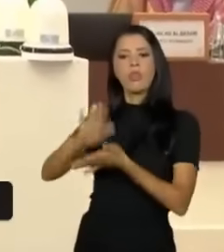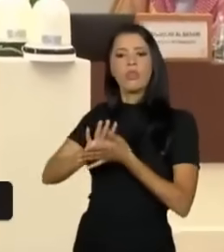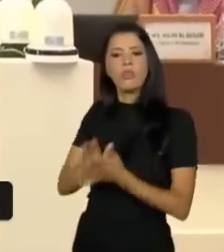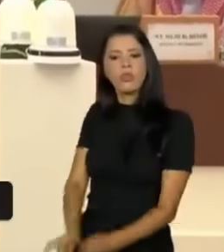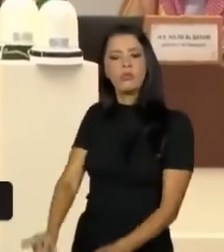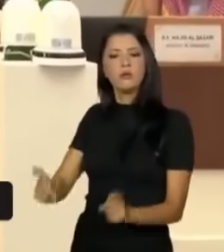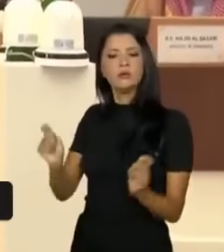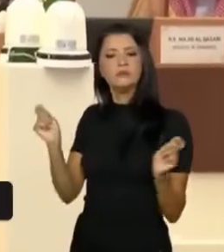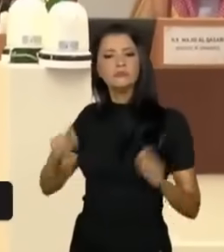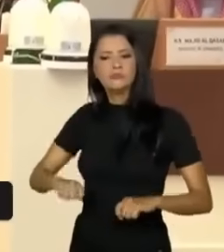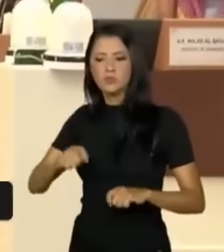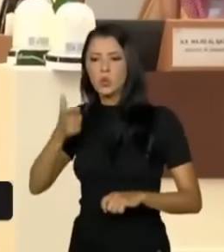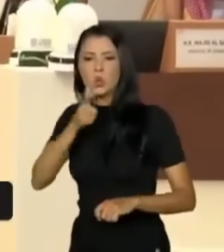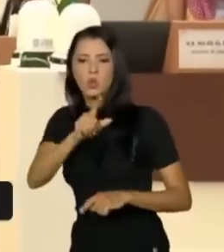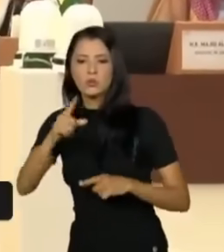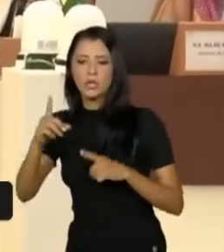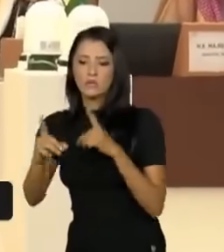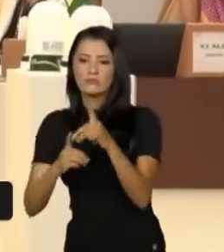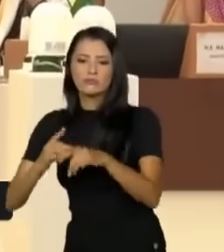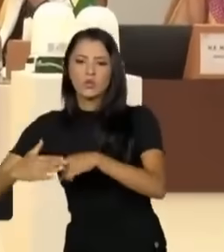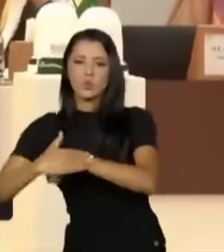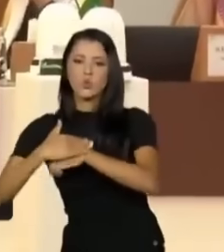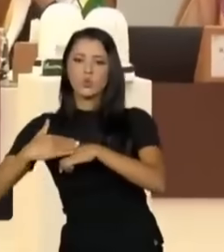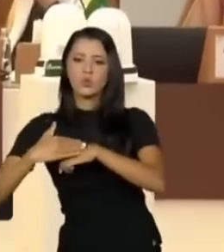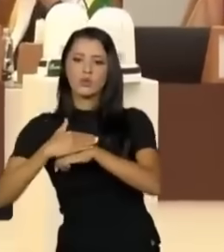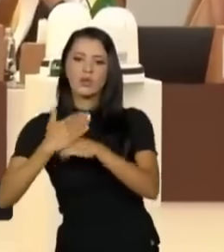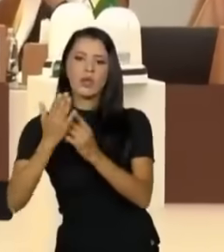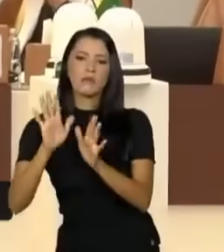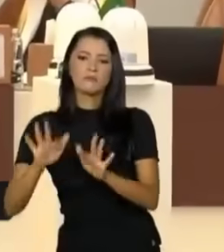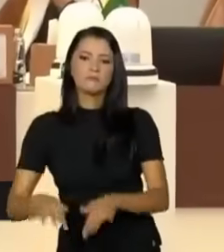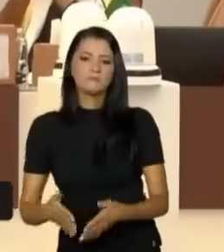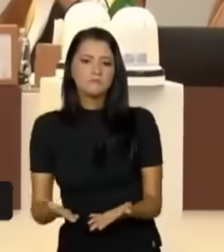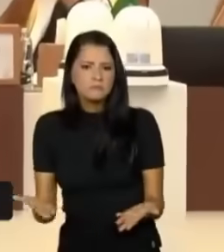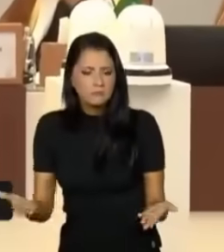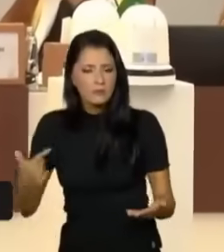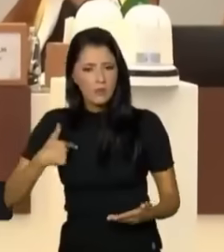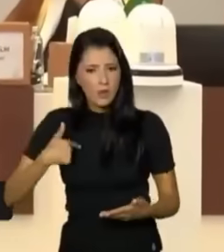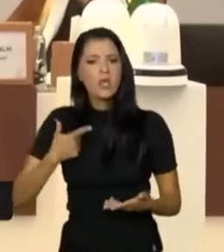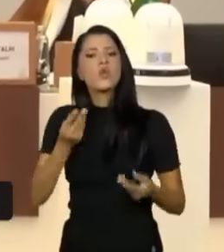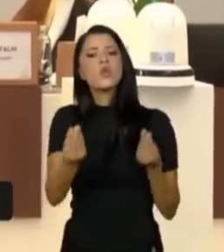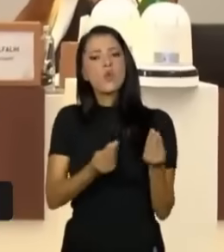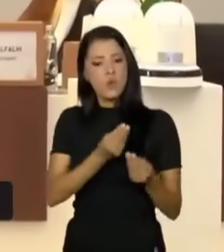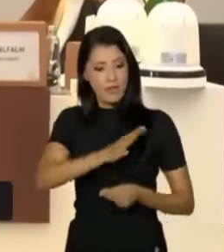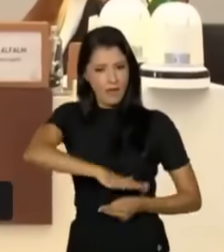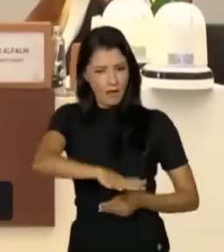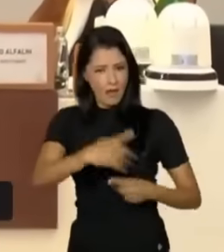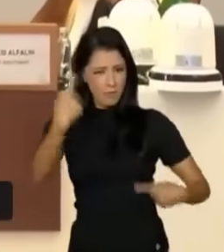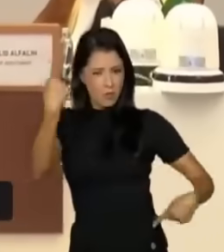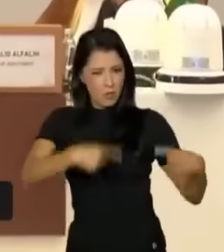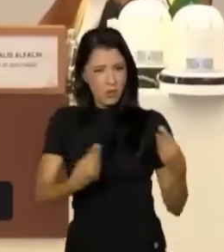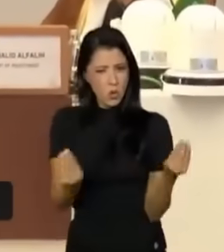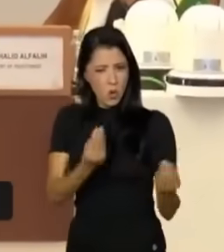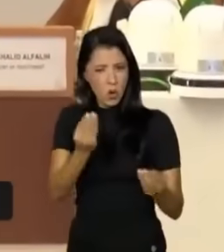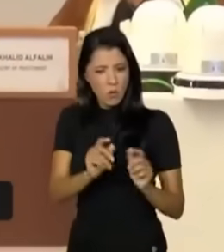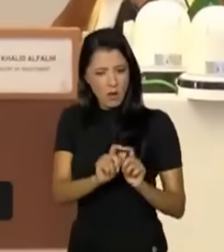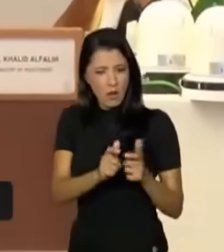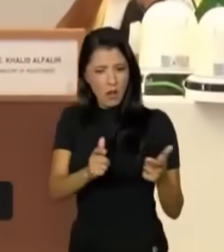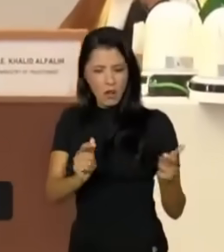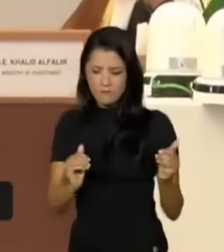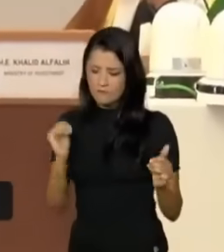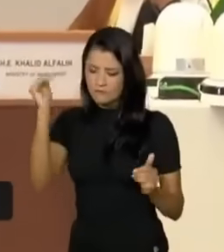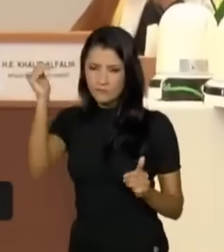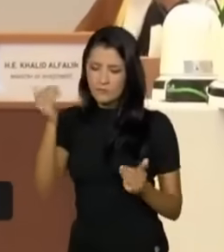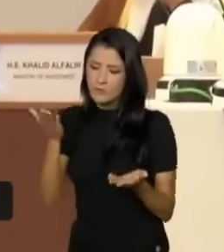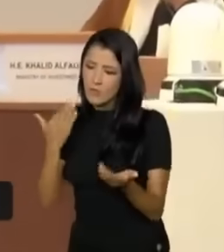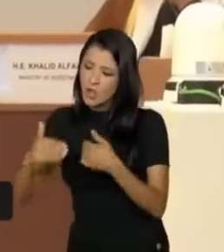capacidade do diálogo. E eu nasci na política fazendo diálogo. Eu acredito no